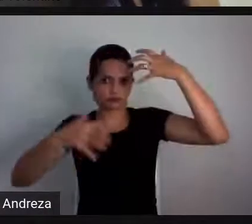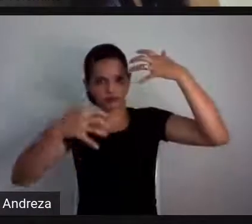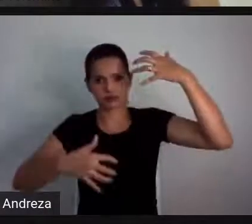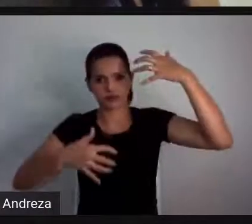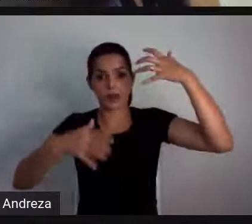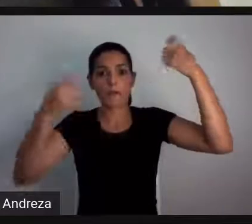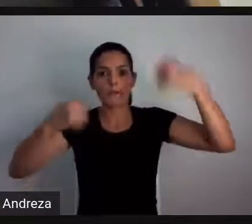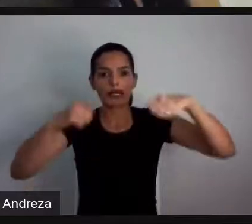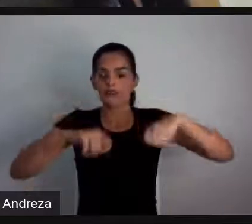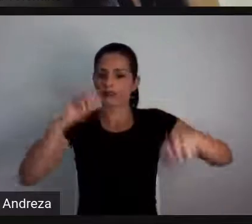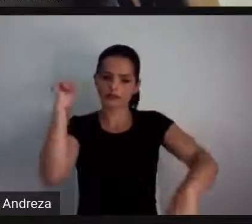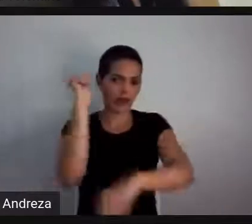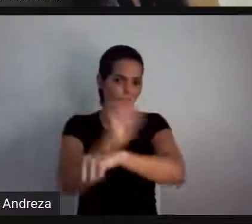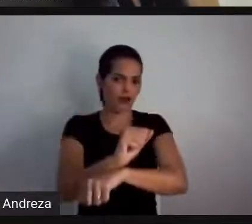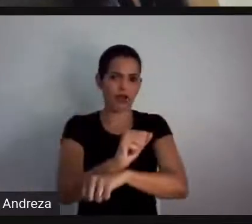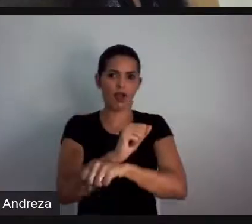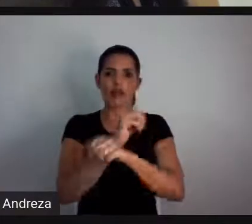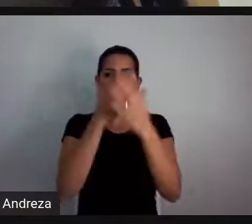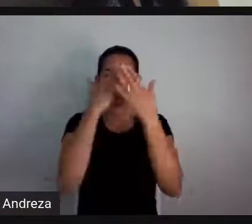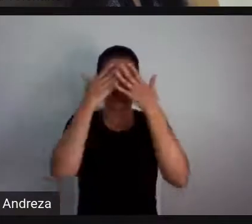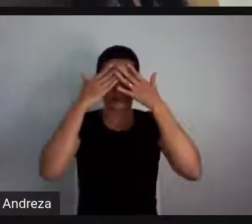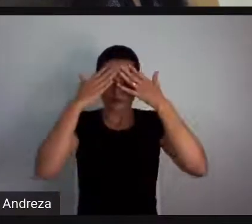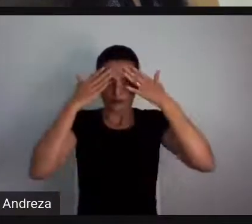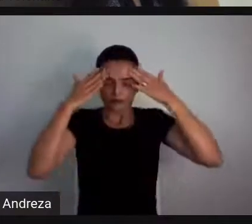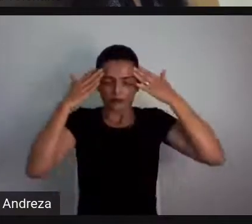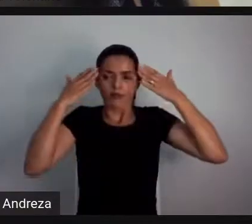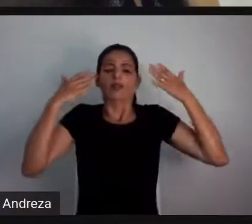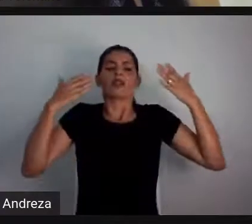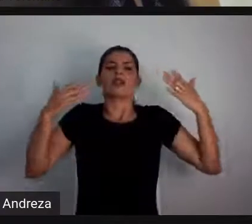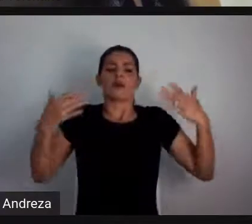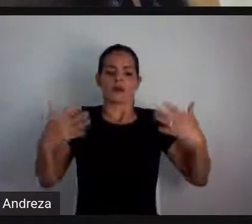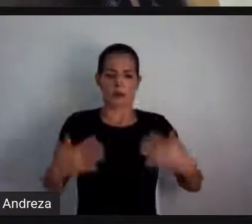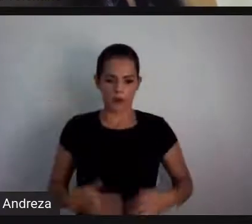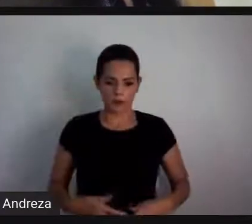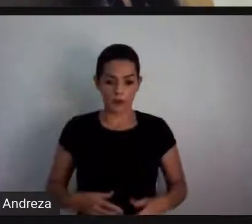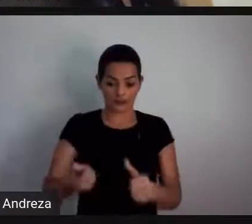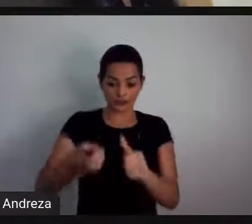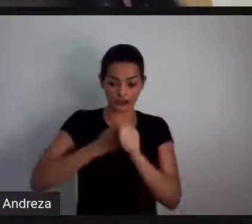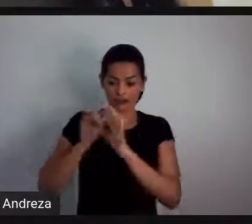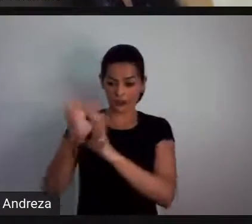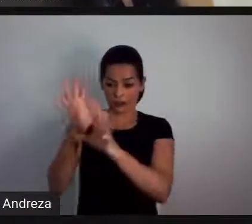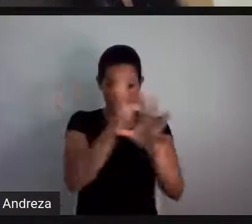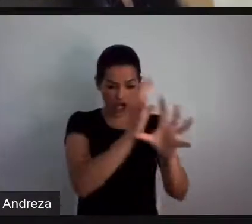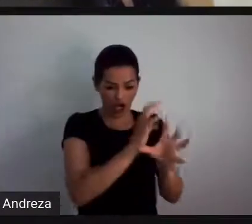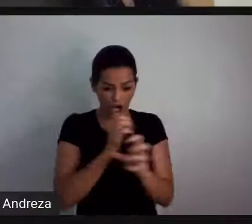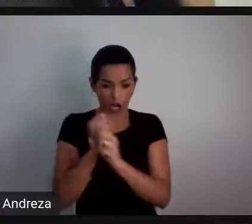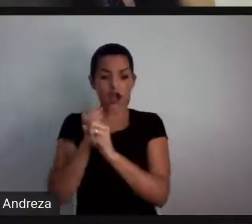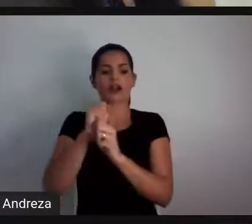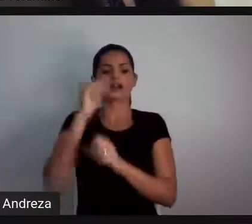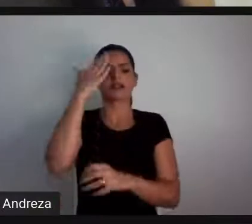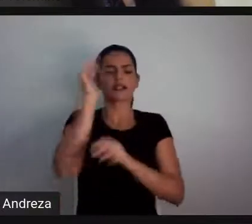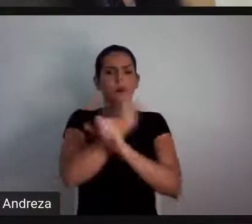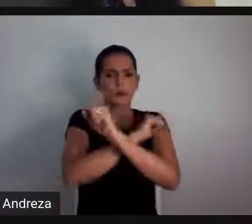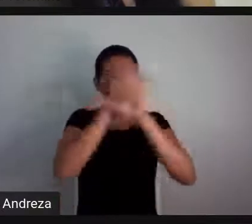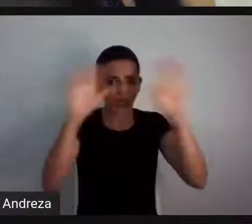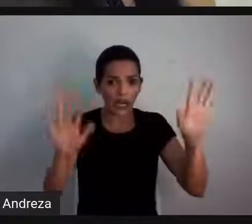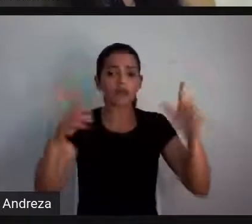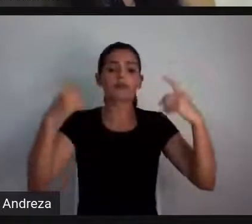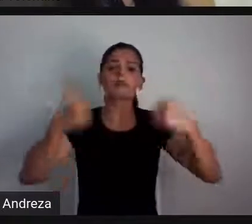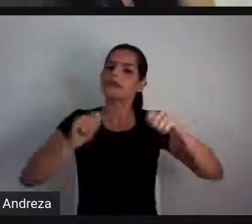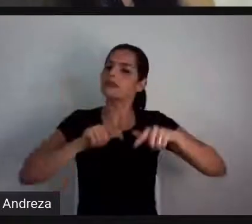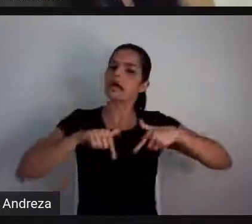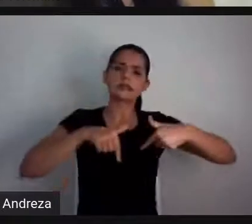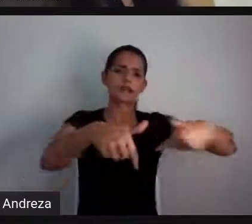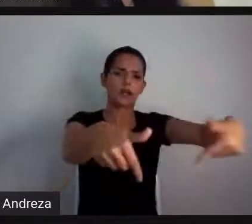o primeiro ponto, né? Ter clareza sobre a dívida. E aí depois que você tem clareza, aí sim, agora vamos partir para a ação, né? O que você pode